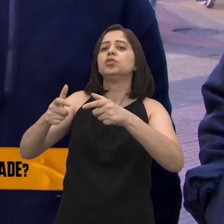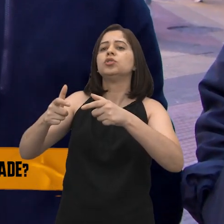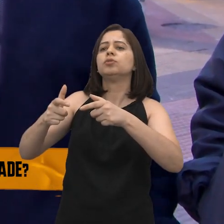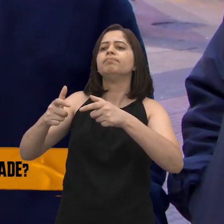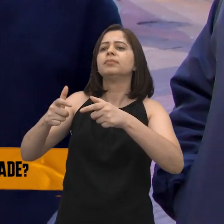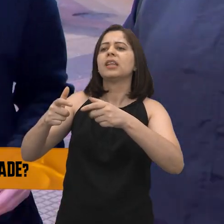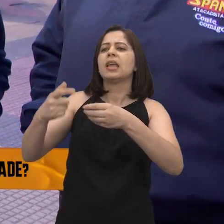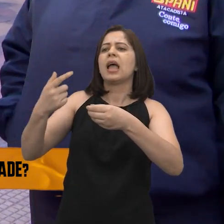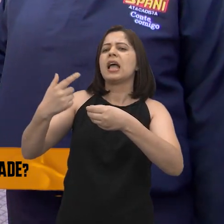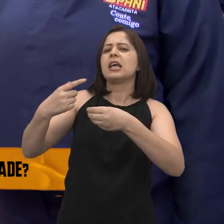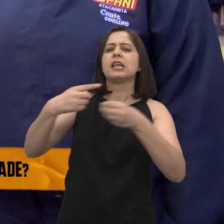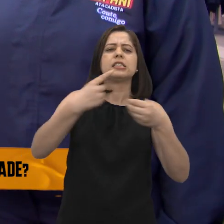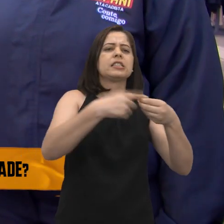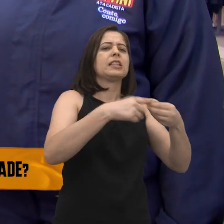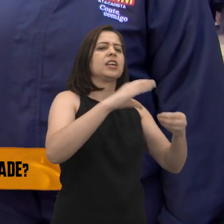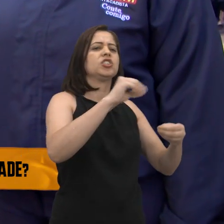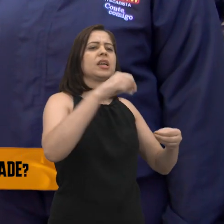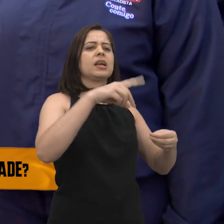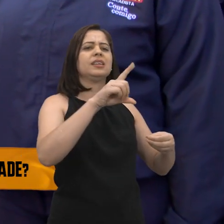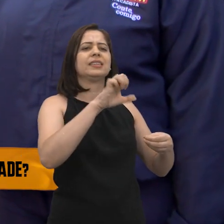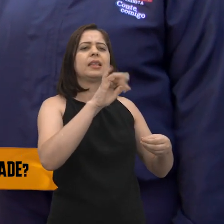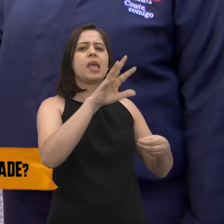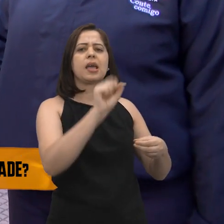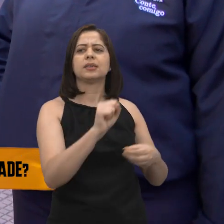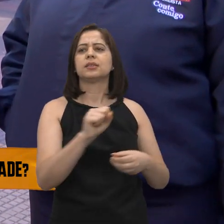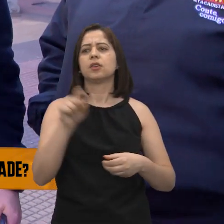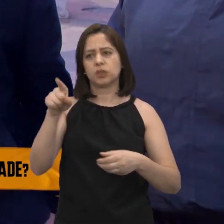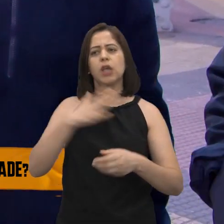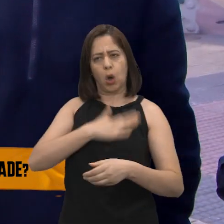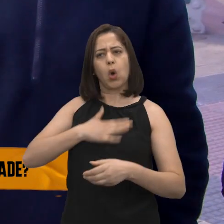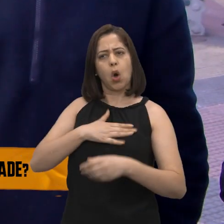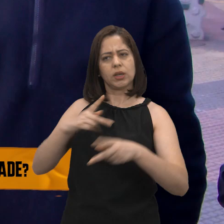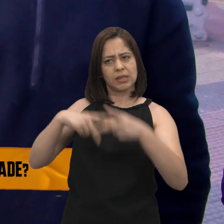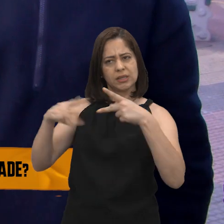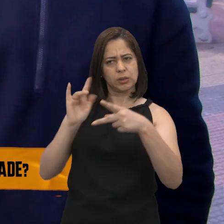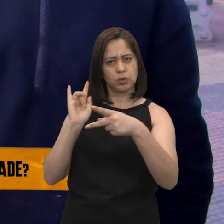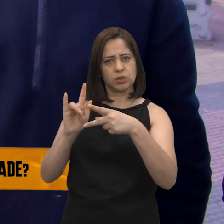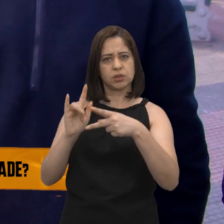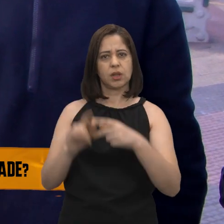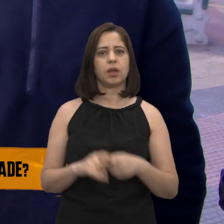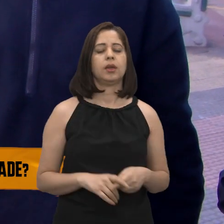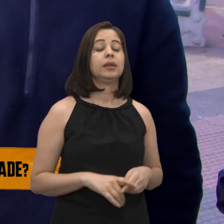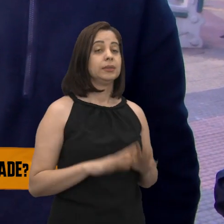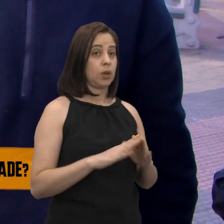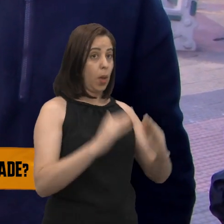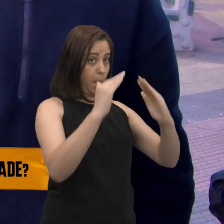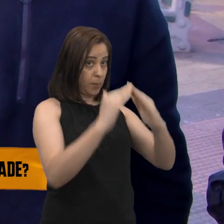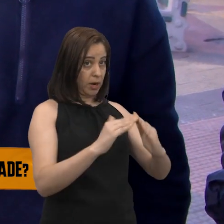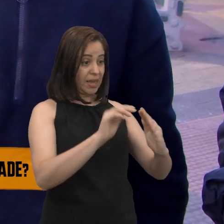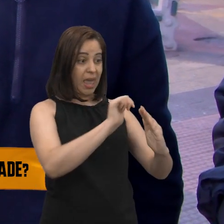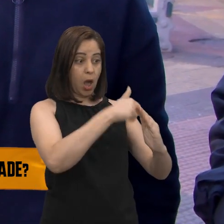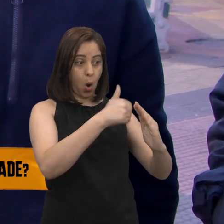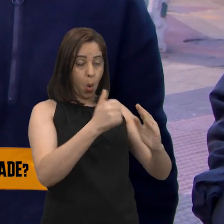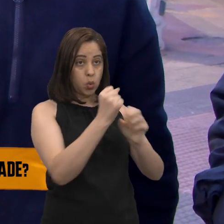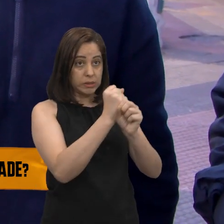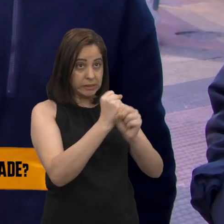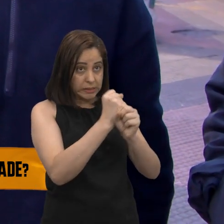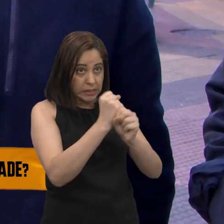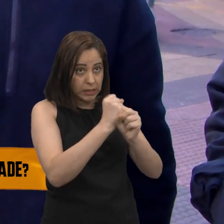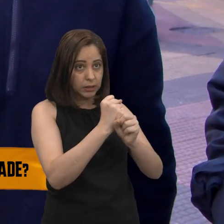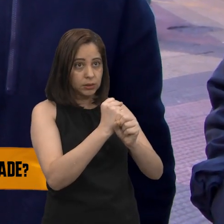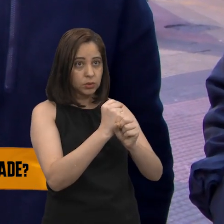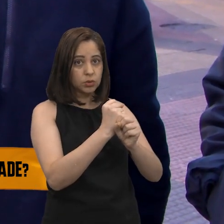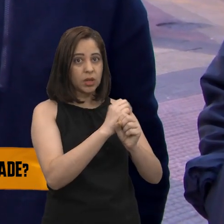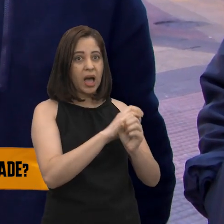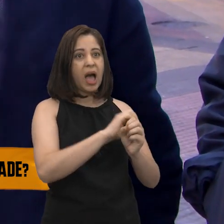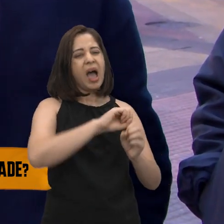Bahia. E me diz uma coisa, tá gostando da cidade? Quanto tempo que você tá aqui? Eu morei aqui há 11 anos e voltei pra lá. E agora eu